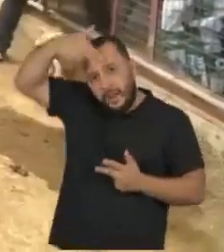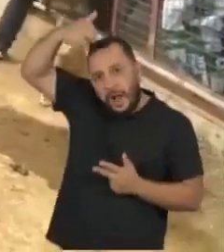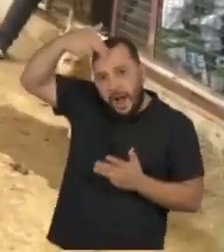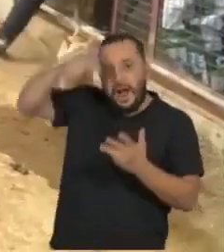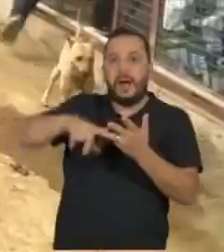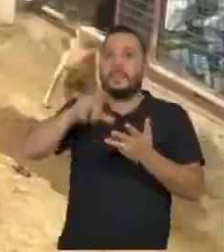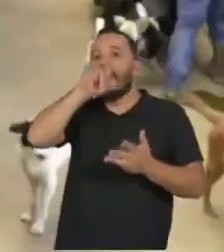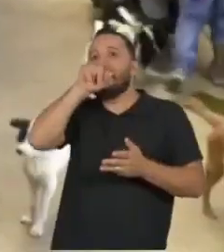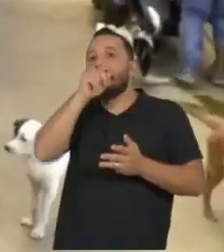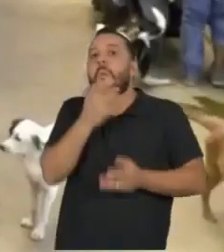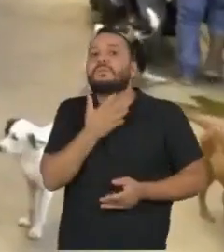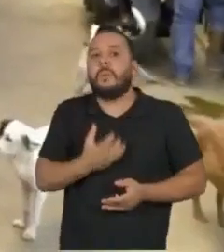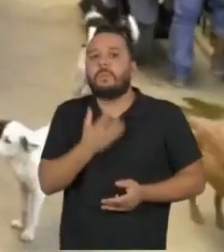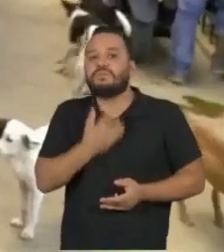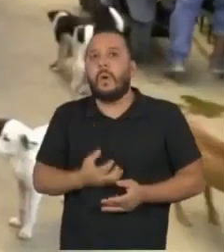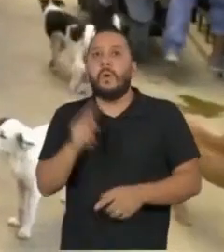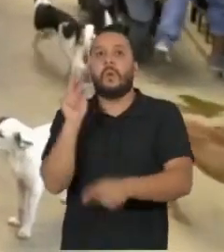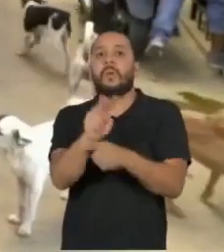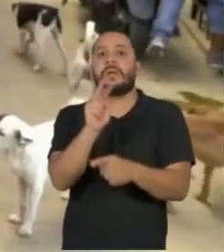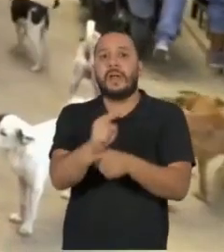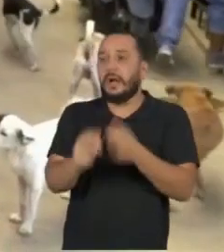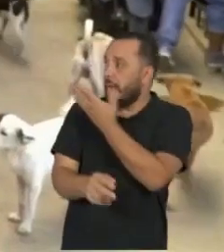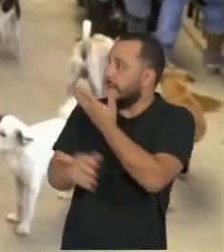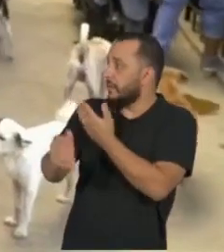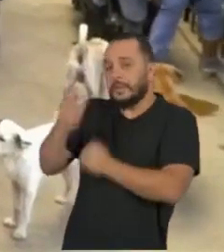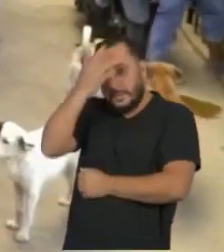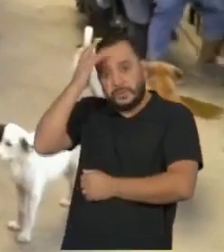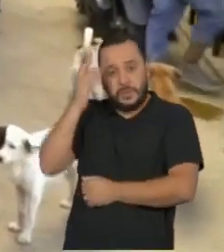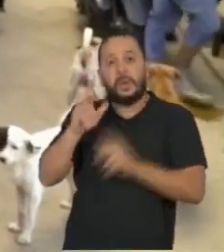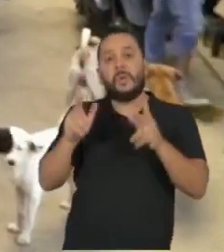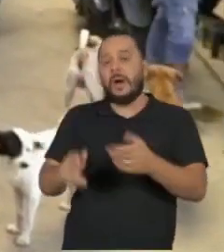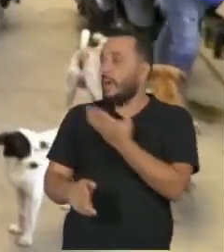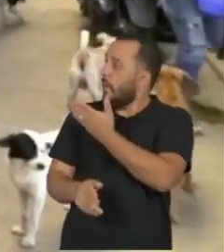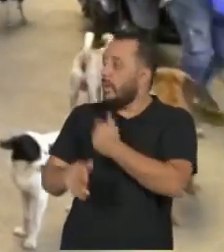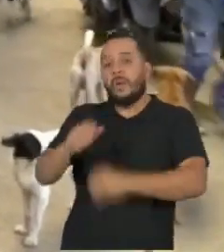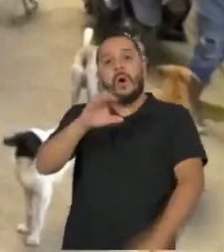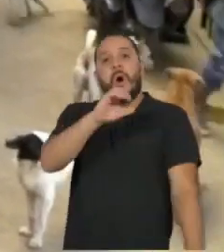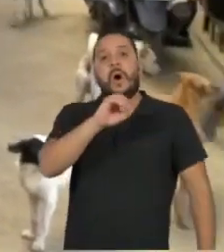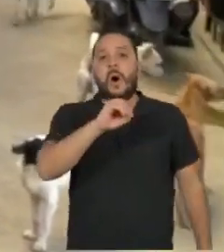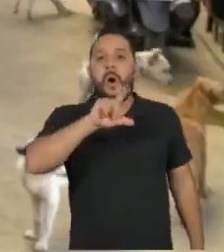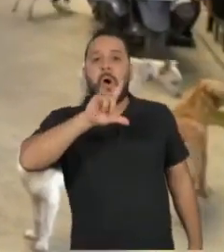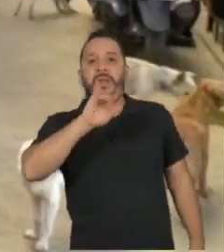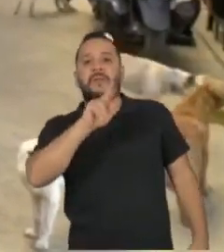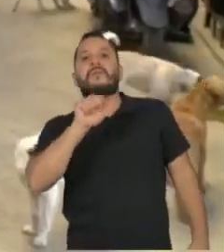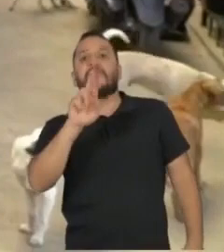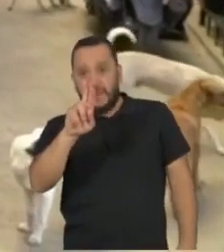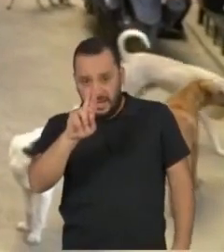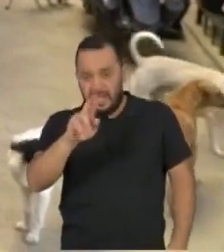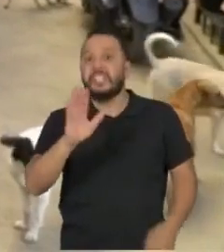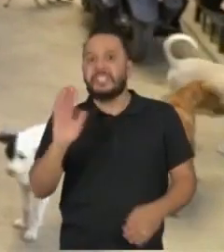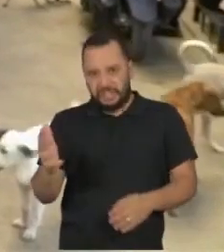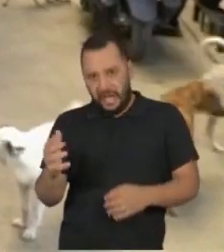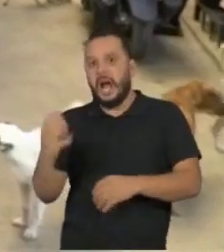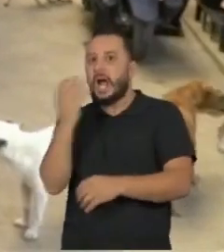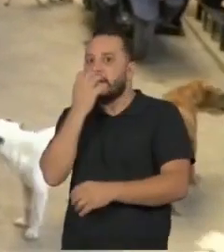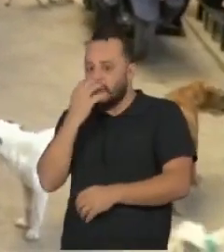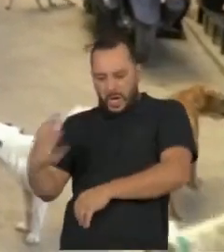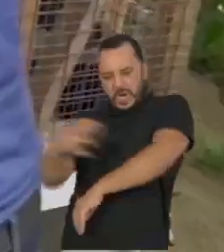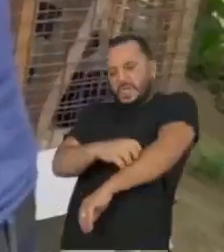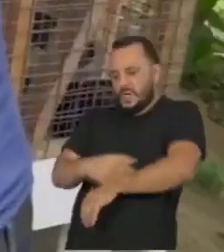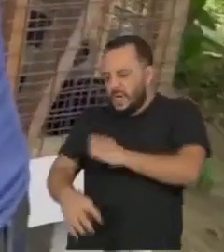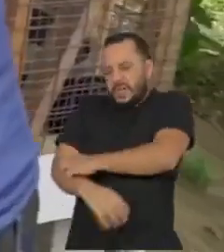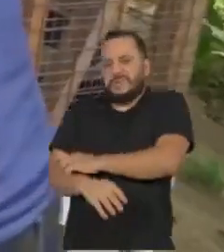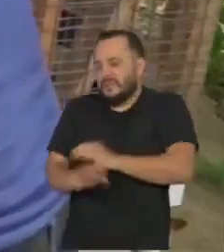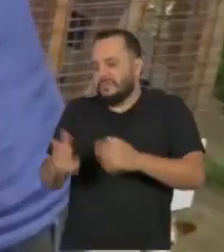pombos estão sendo cuidados por pessoas como Oliver Garcia. Ele diz que já foi mordido algumas vezes, mas não se